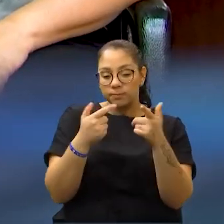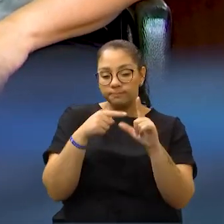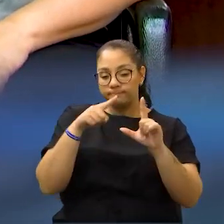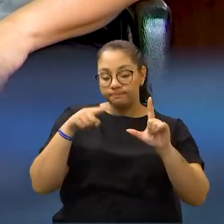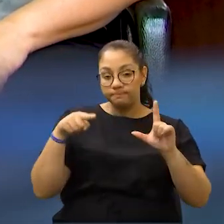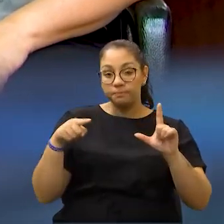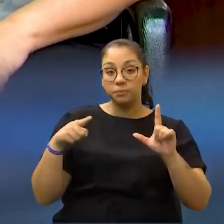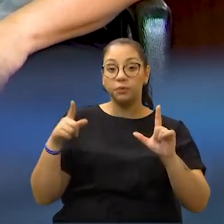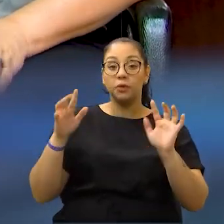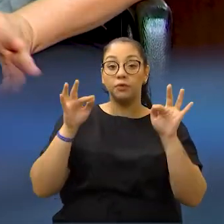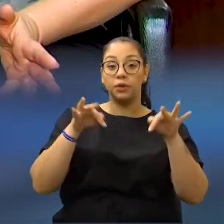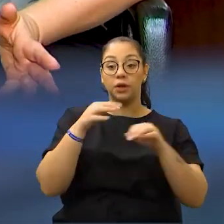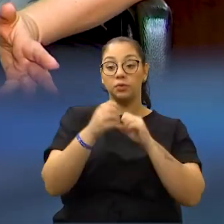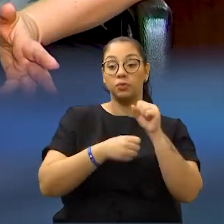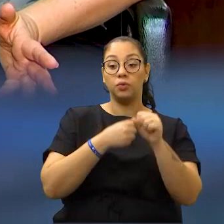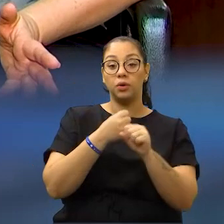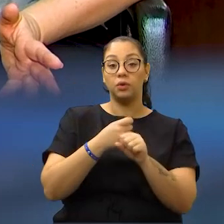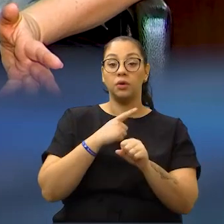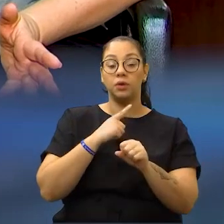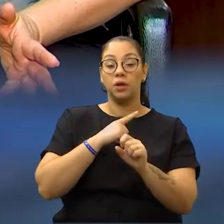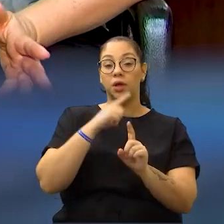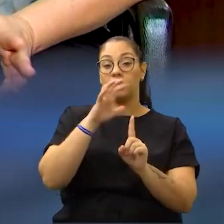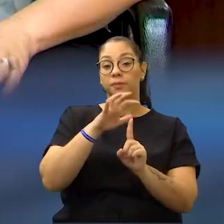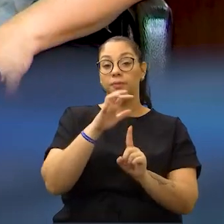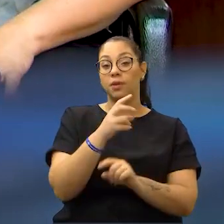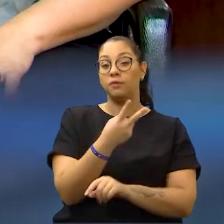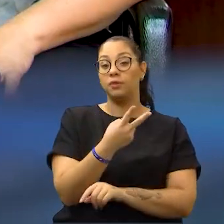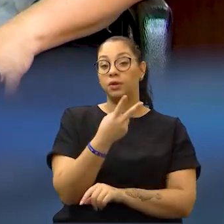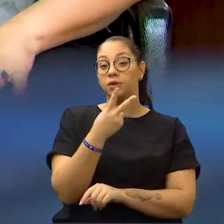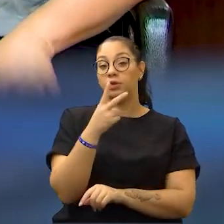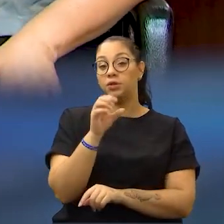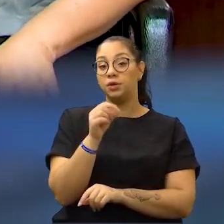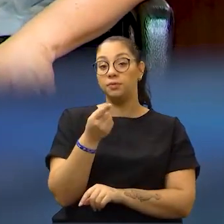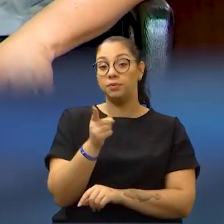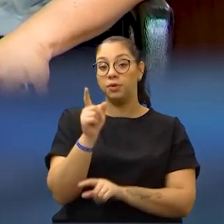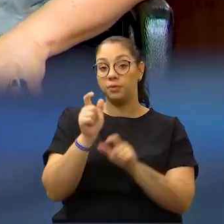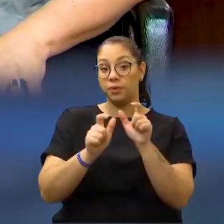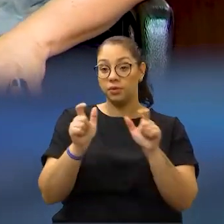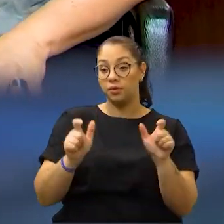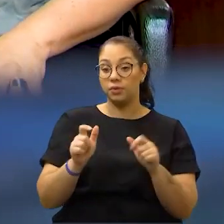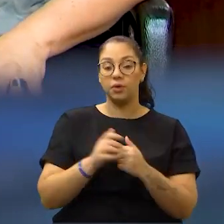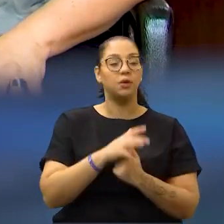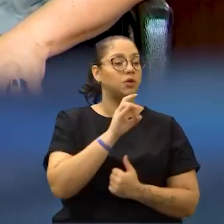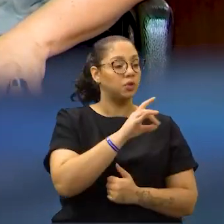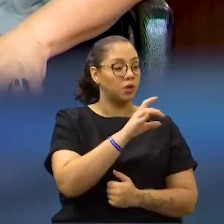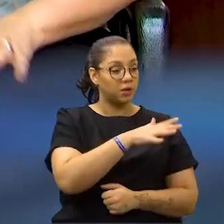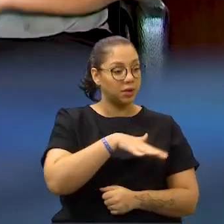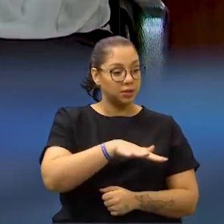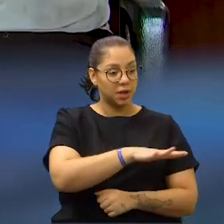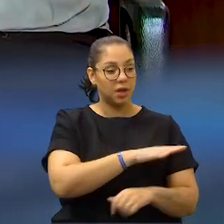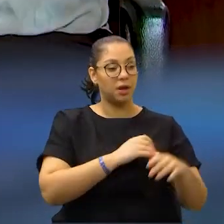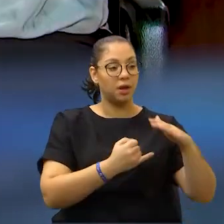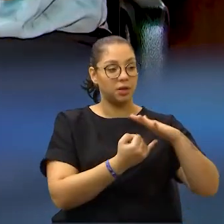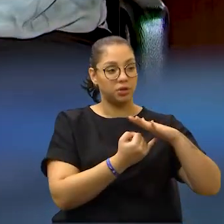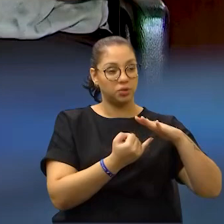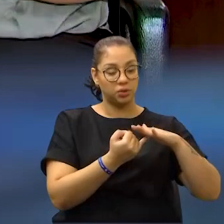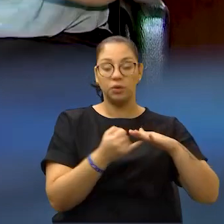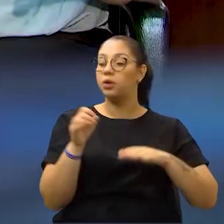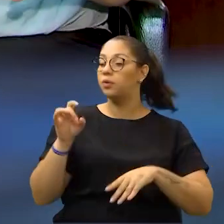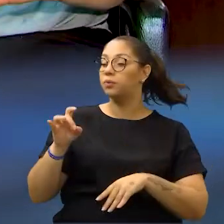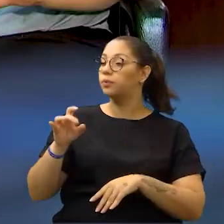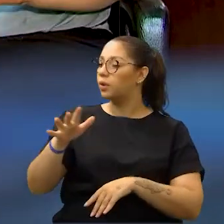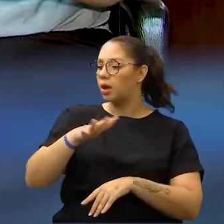ano atinge 20 mil pessoas. Então, isso só dessa área aqui, dessa instituição? Não, é da instituição.